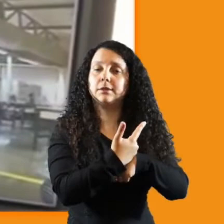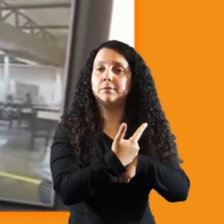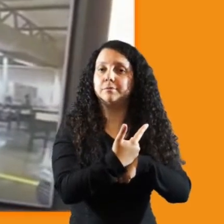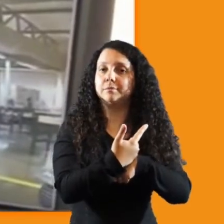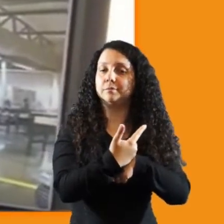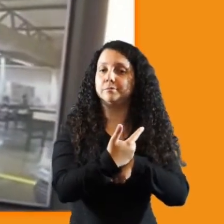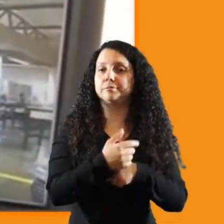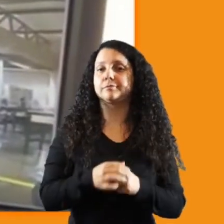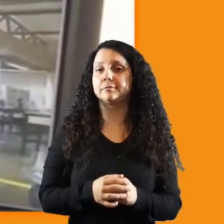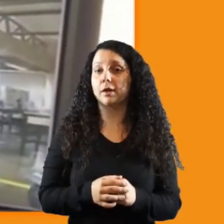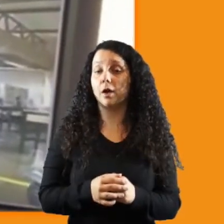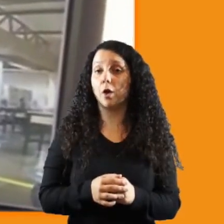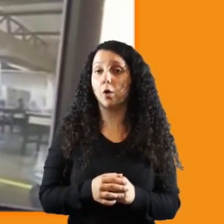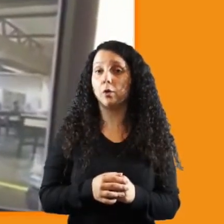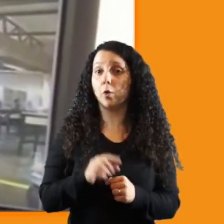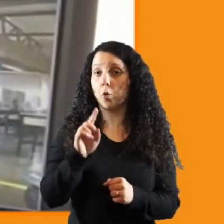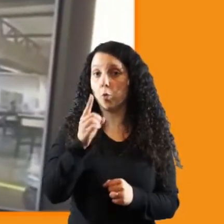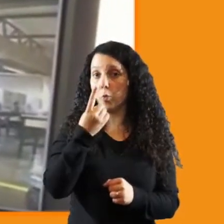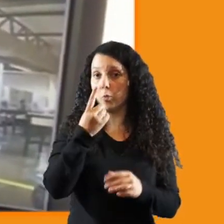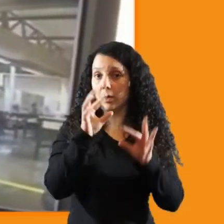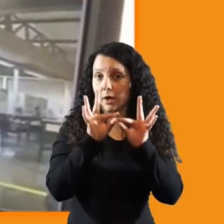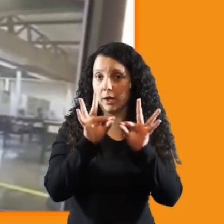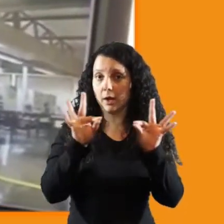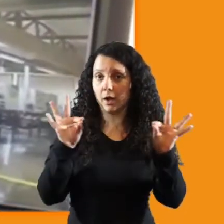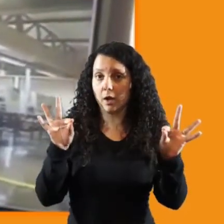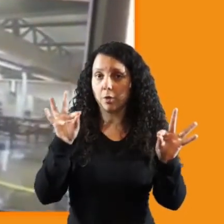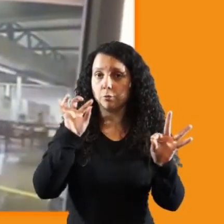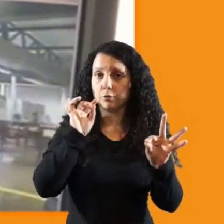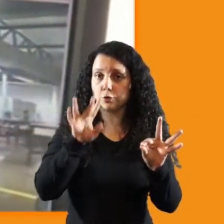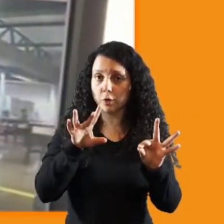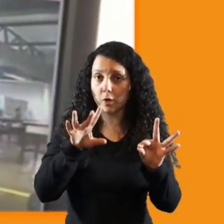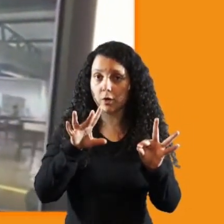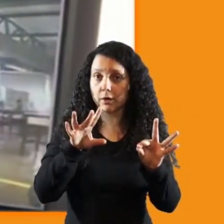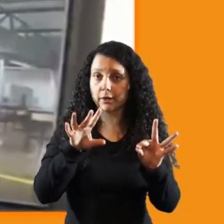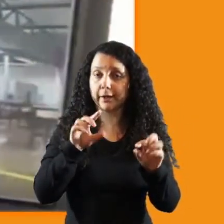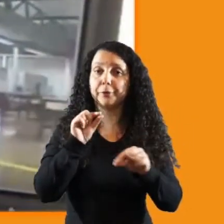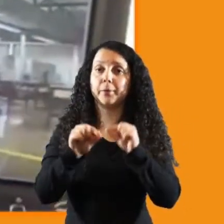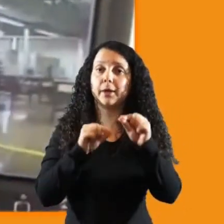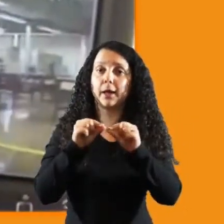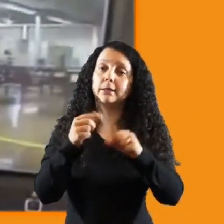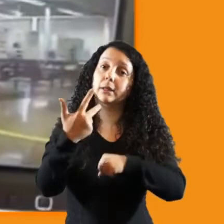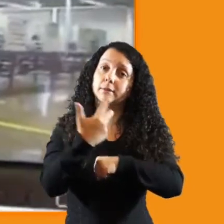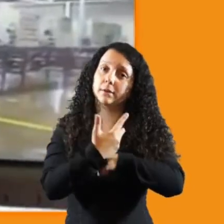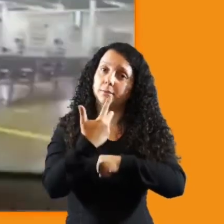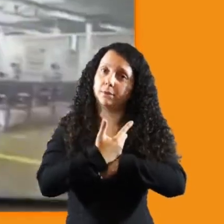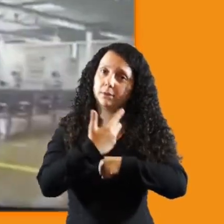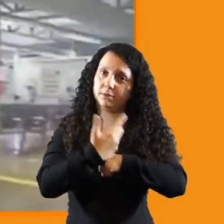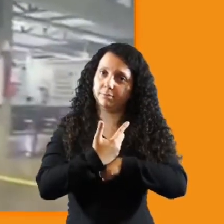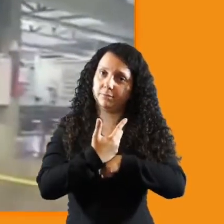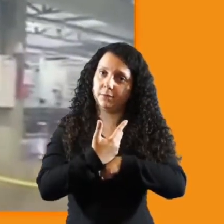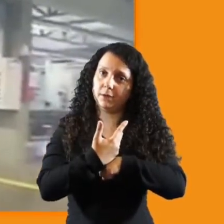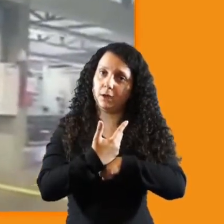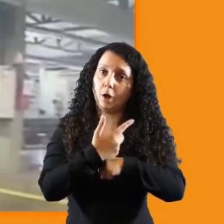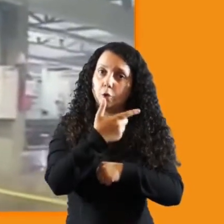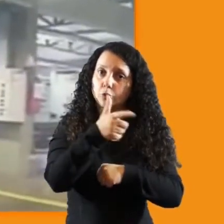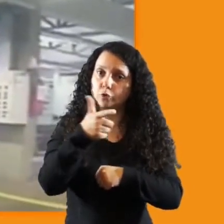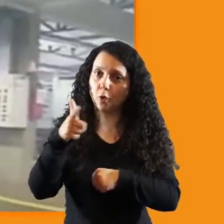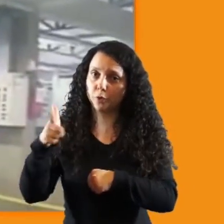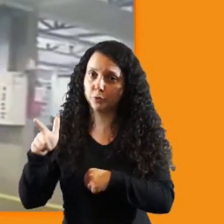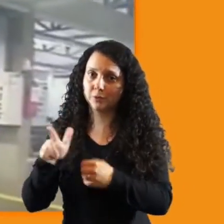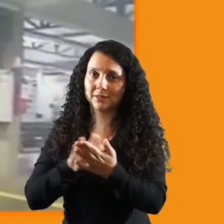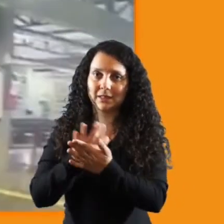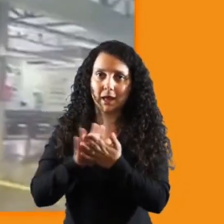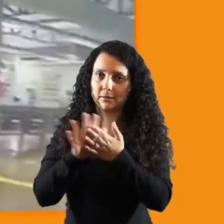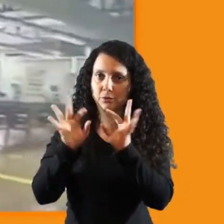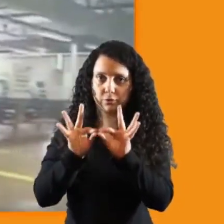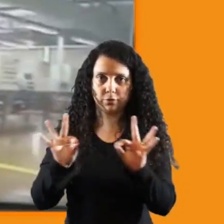nós passamos, foi o cabo das câmeras. Então eles saem daqui da tela e vão até o